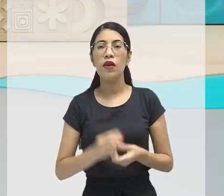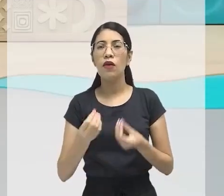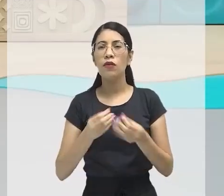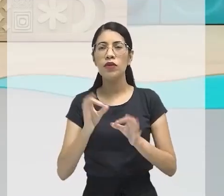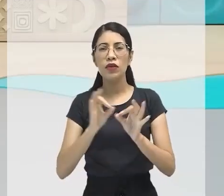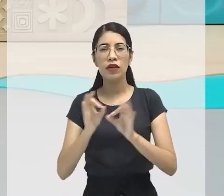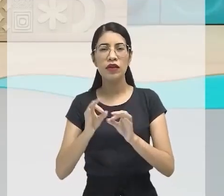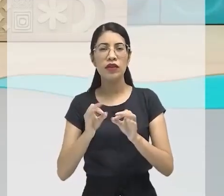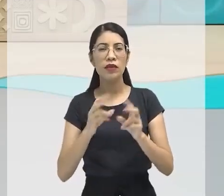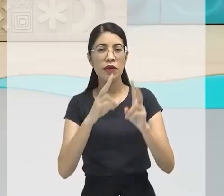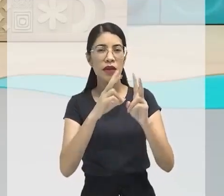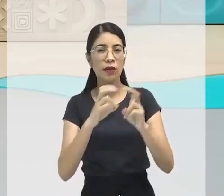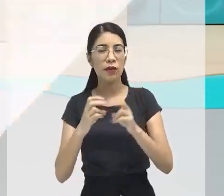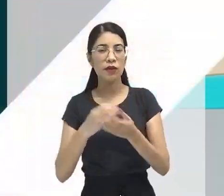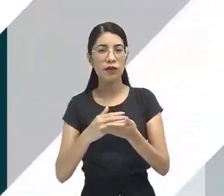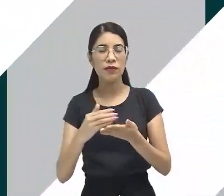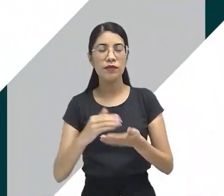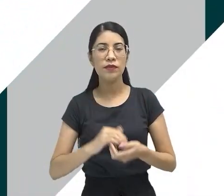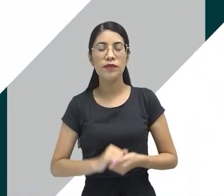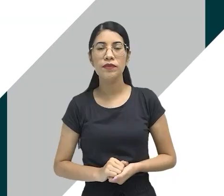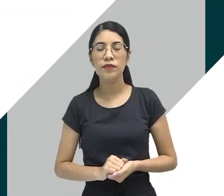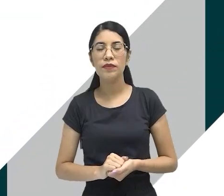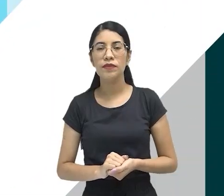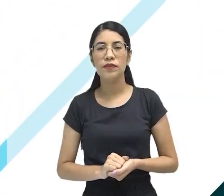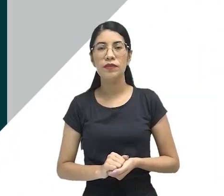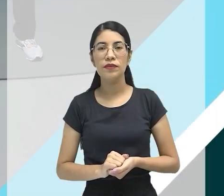preparação para a luta. Vamos lá.